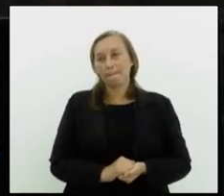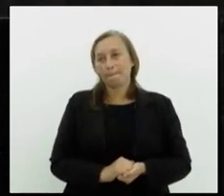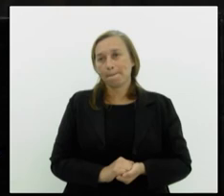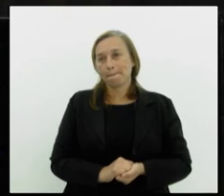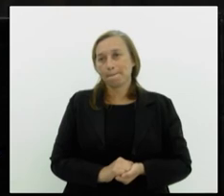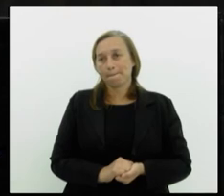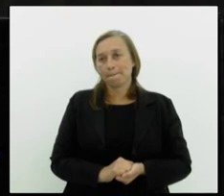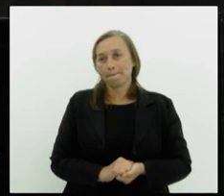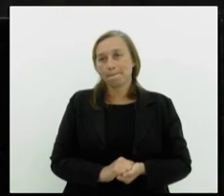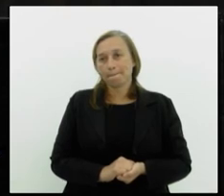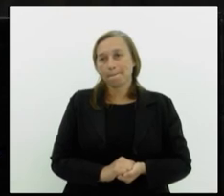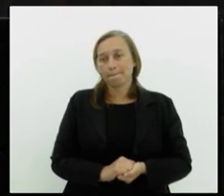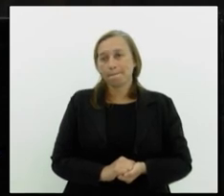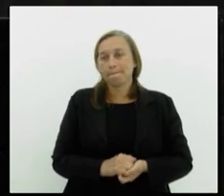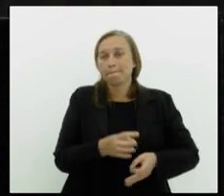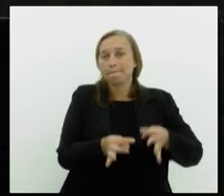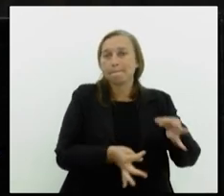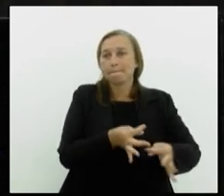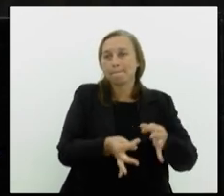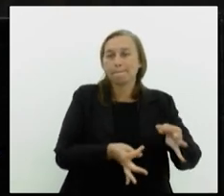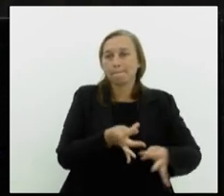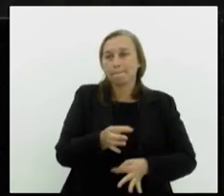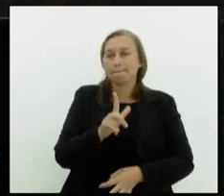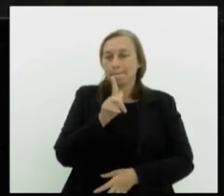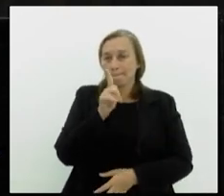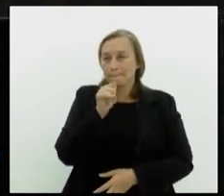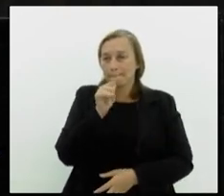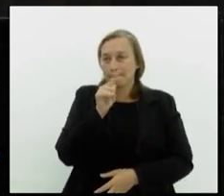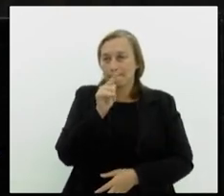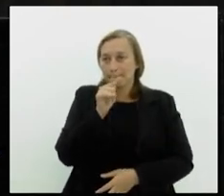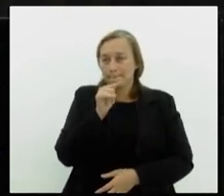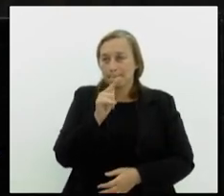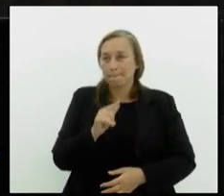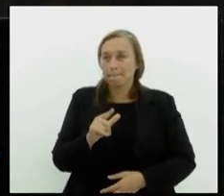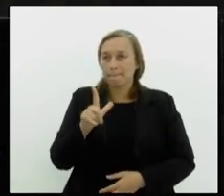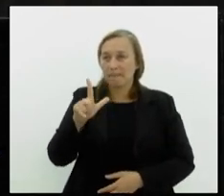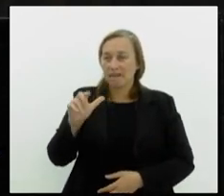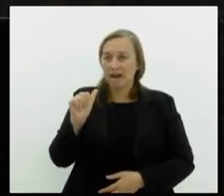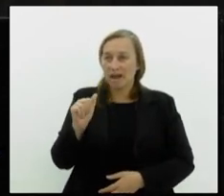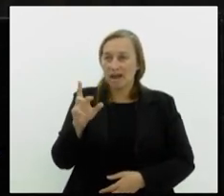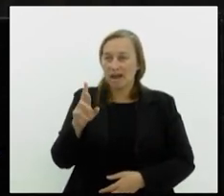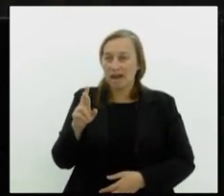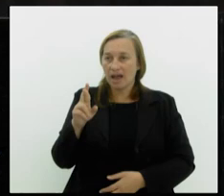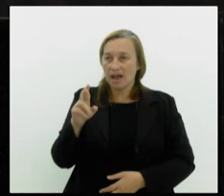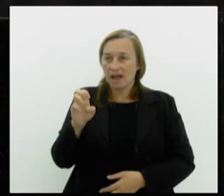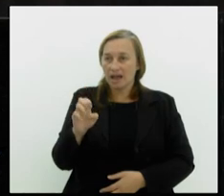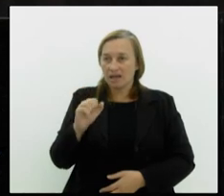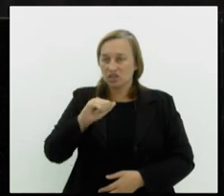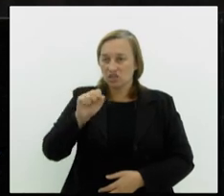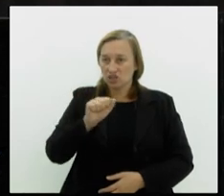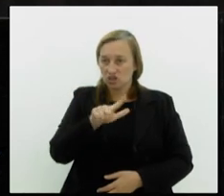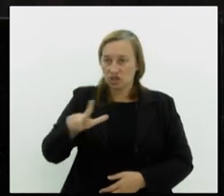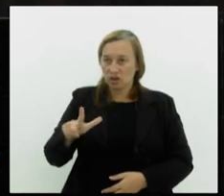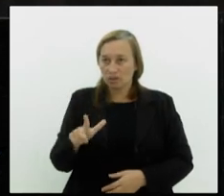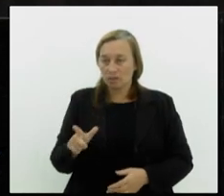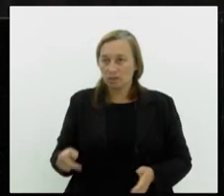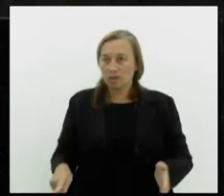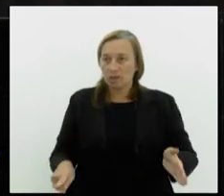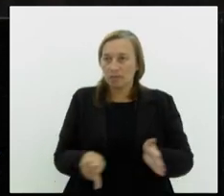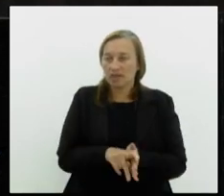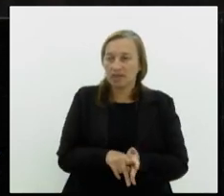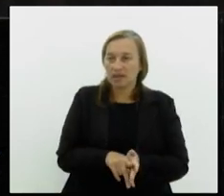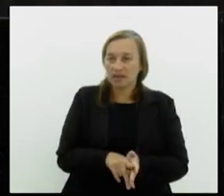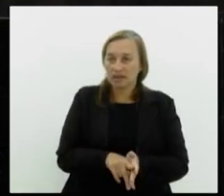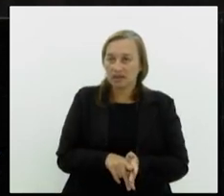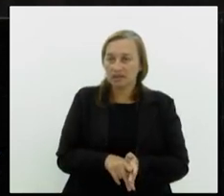a captação e o tratamento de água do Imunana Laranjal é competência da SEDAE, cujo